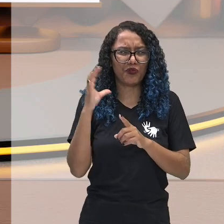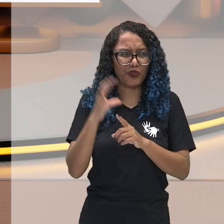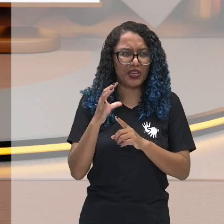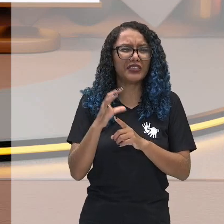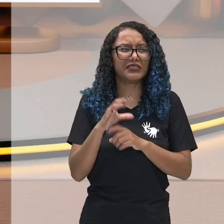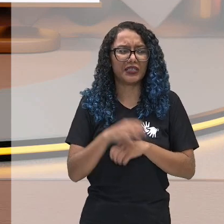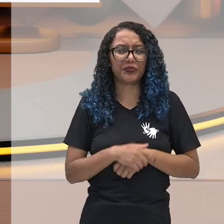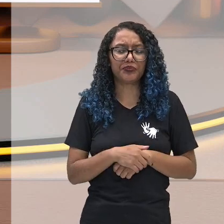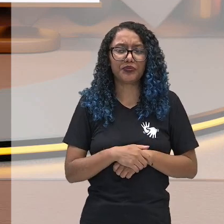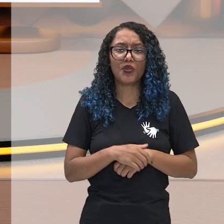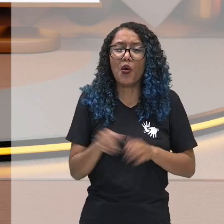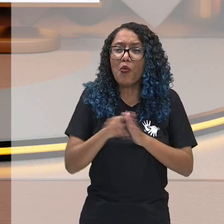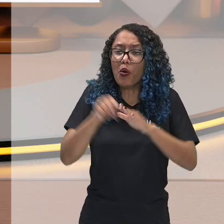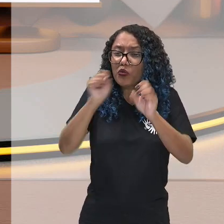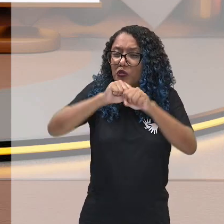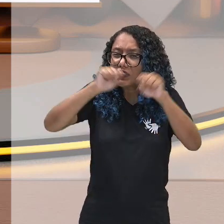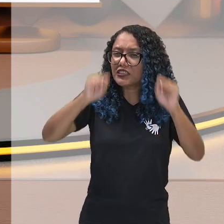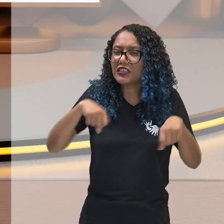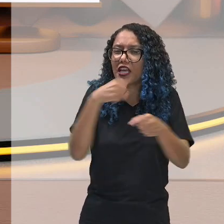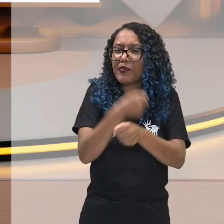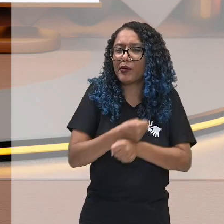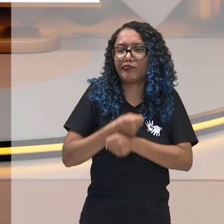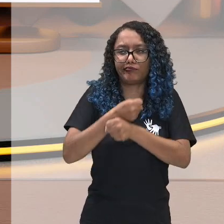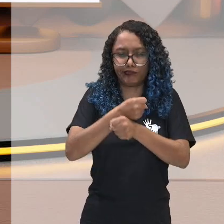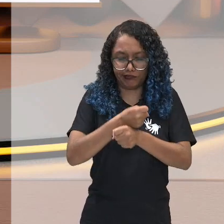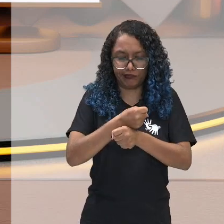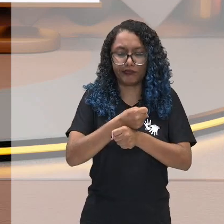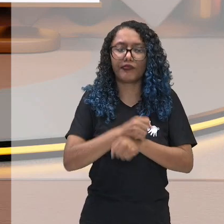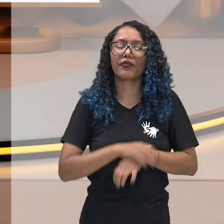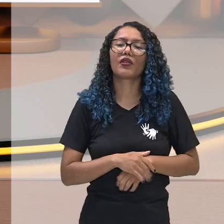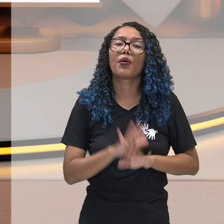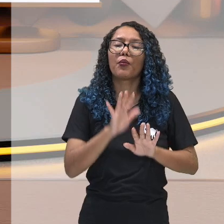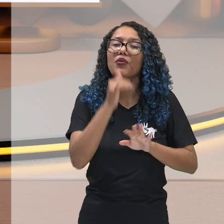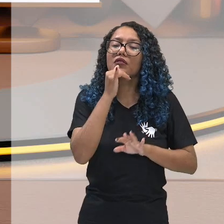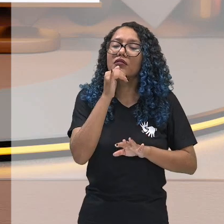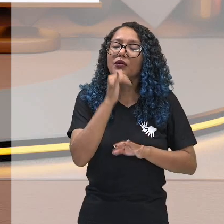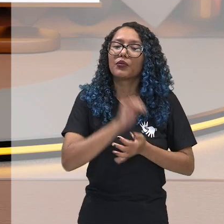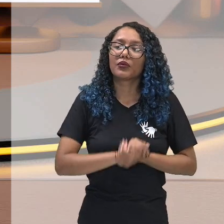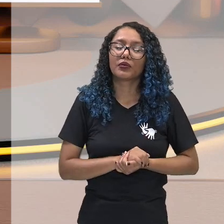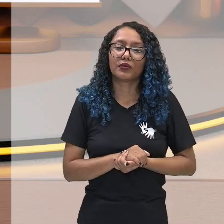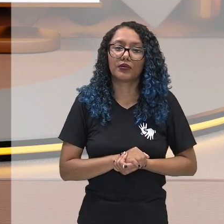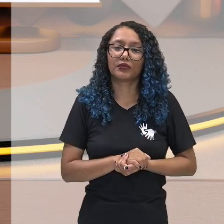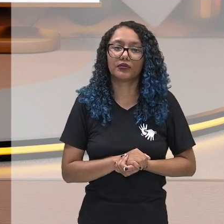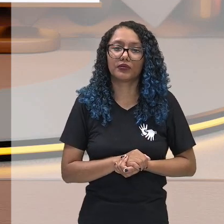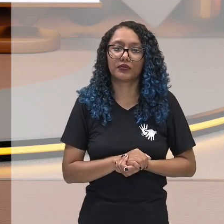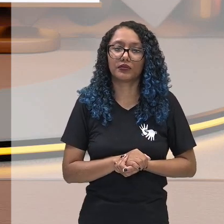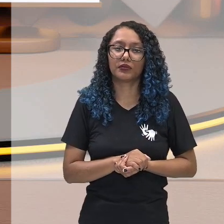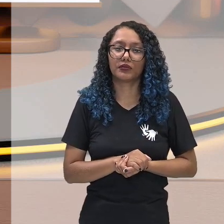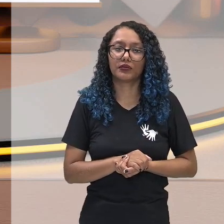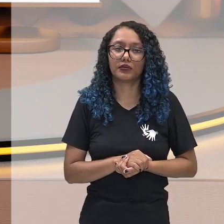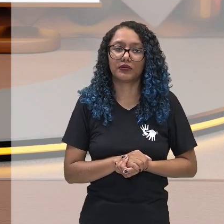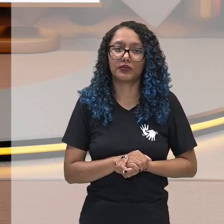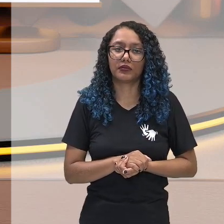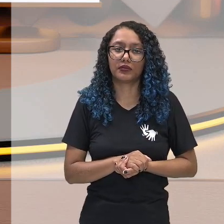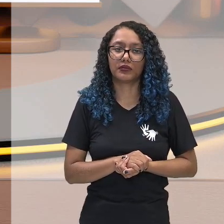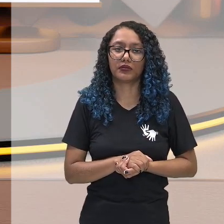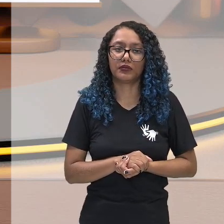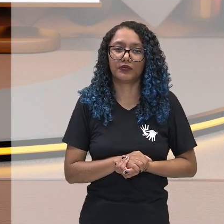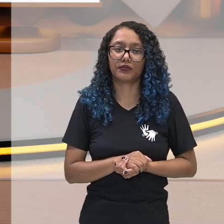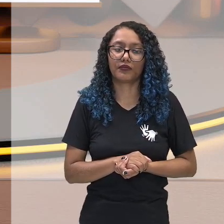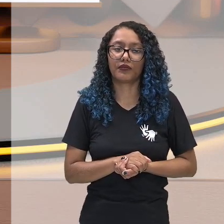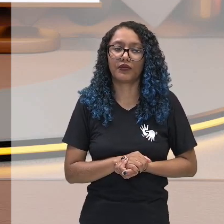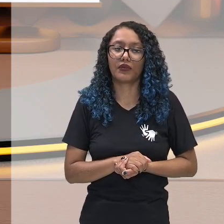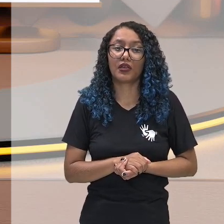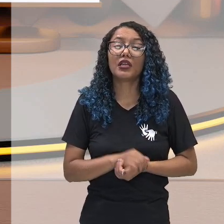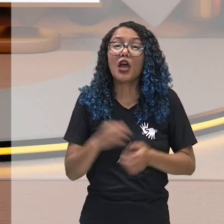gente? Isso aqui é interessante da gente refletir. Porque, por exemplo, vamos imaginar por que as coisas são mais